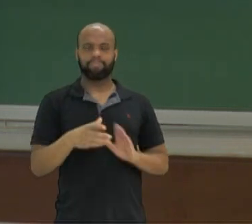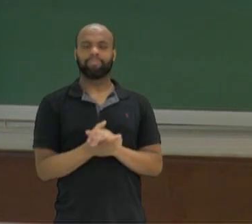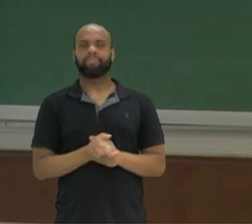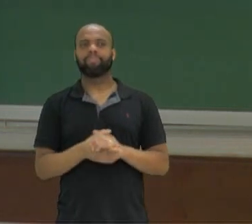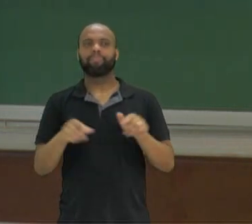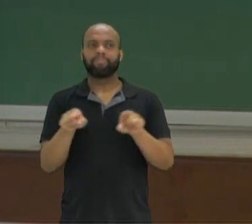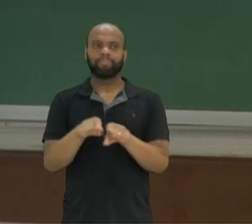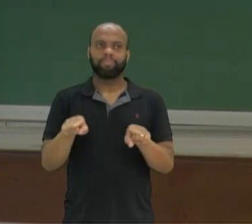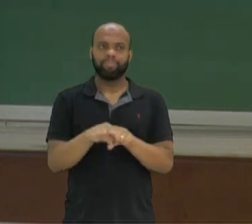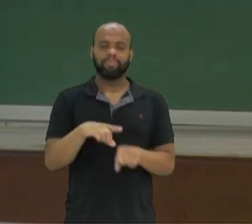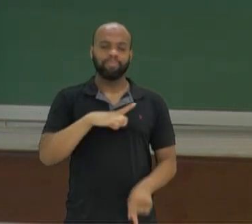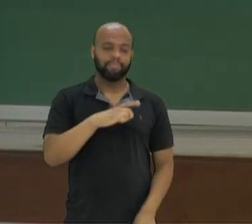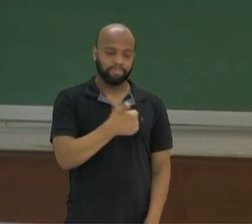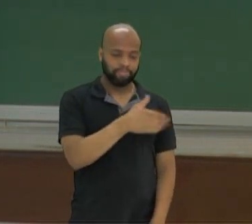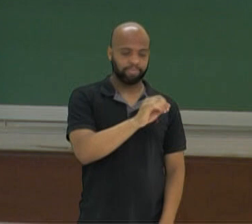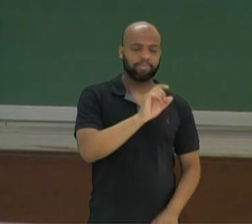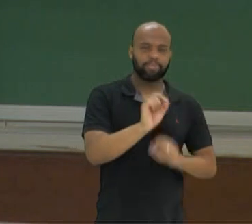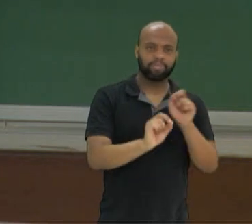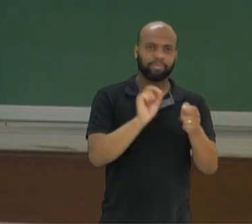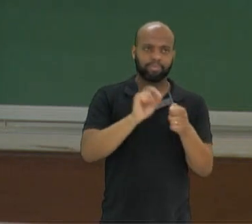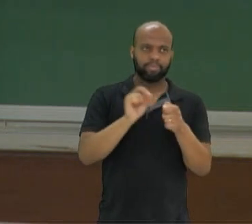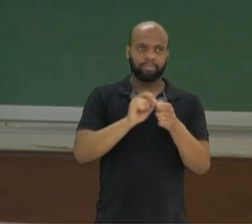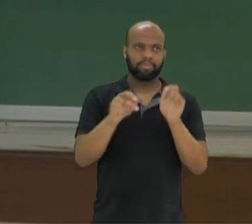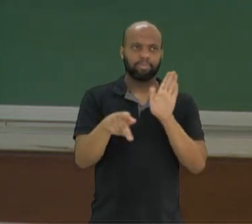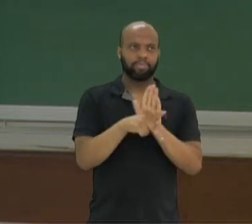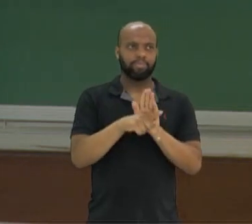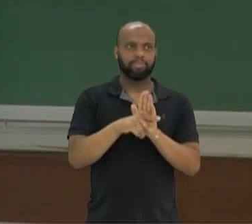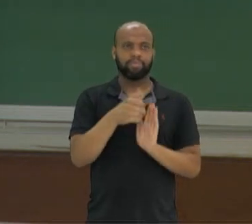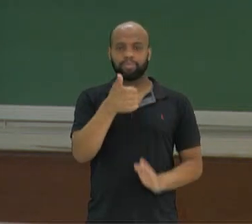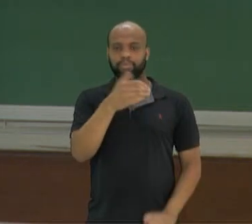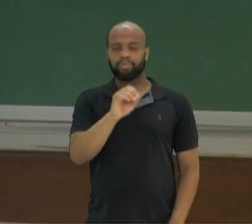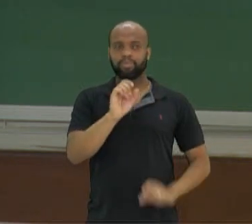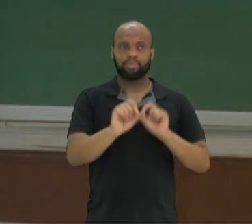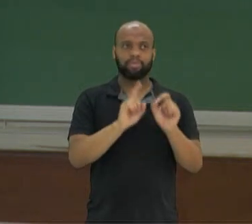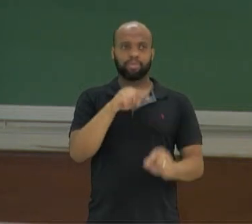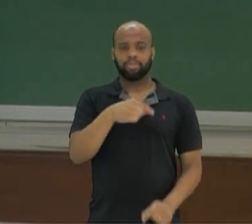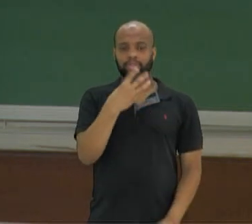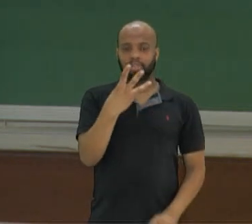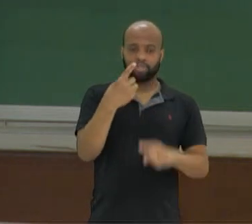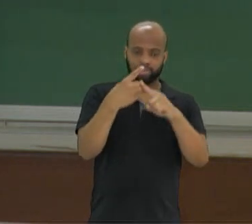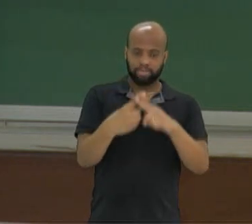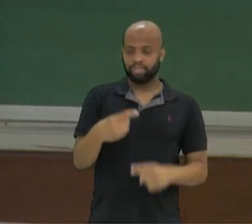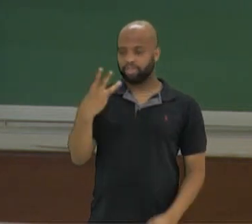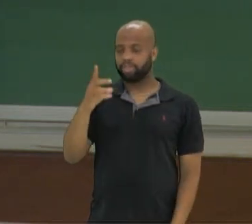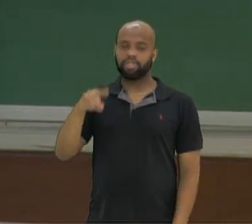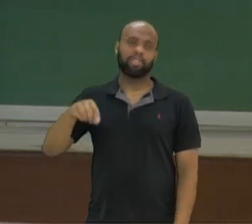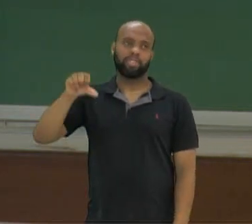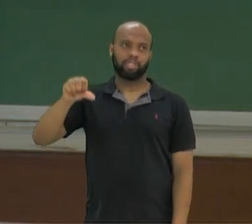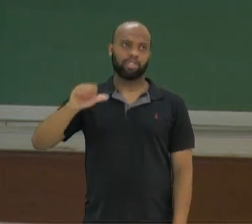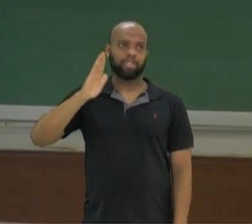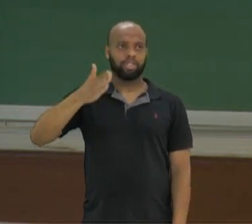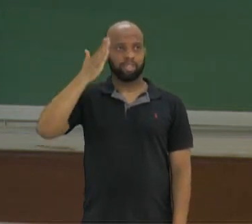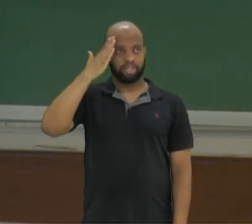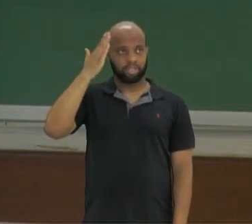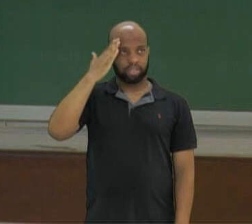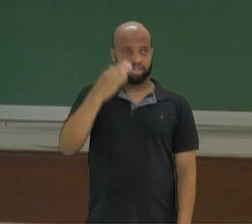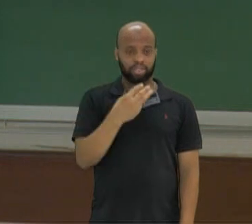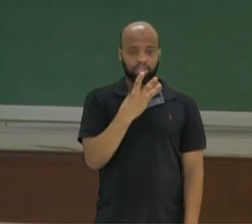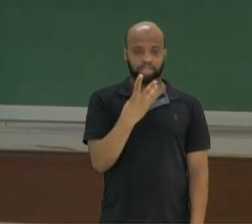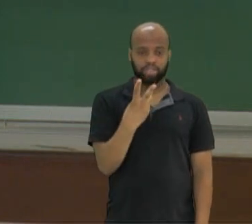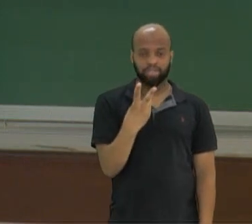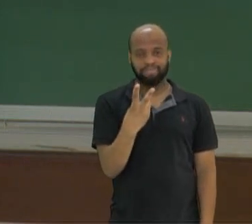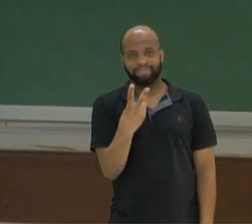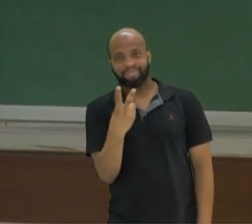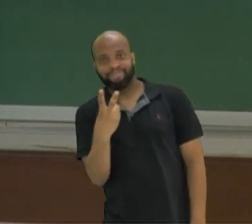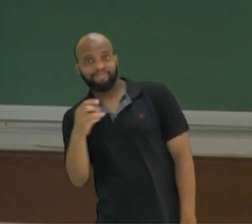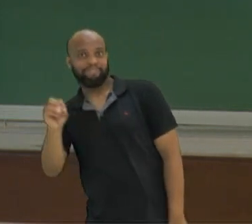10. O que chega perto da multiplicação 10 é 3 vezes 3, que é 9. Então você já sabe que é 300 e